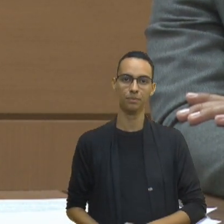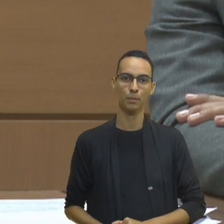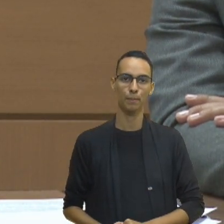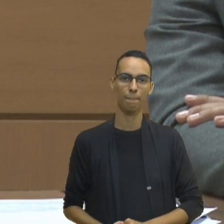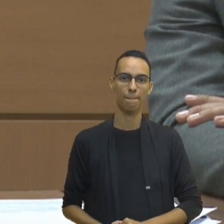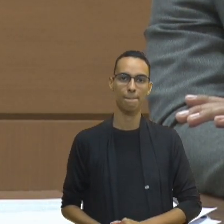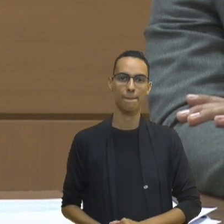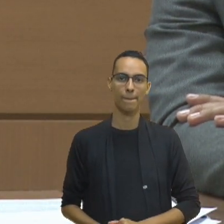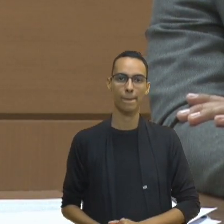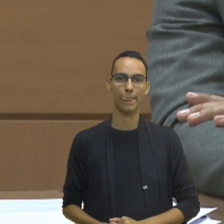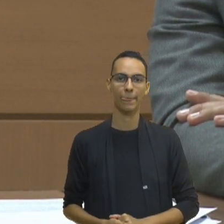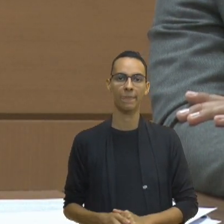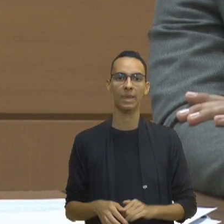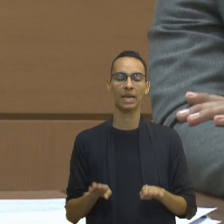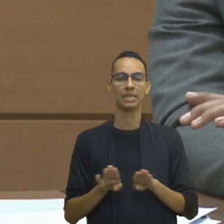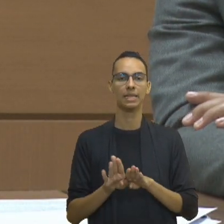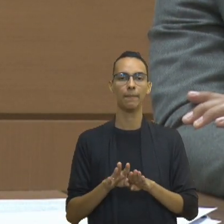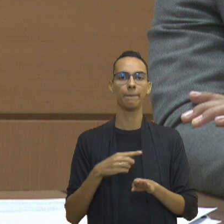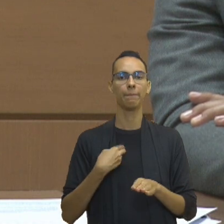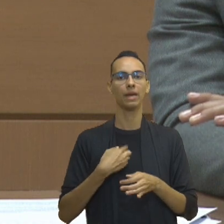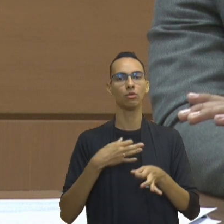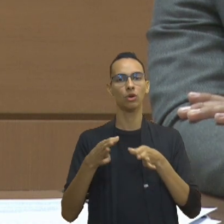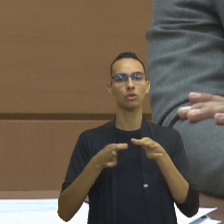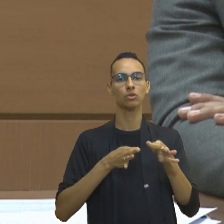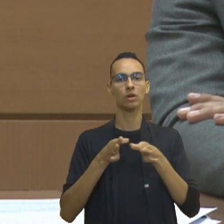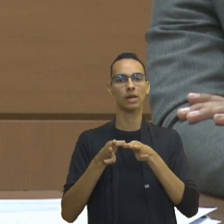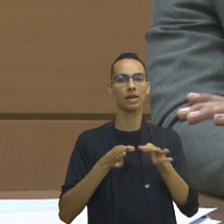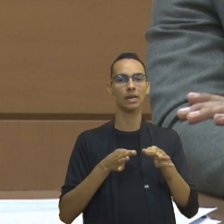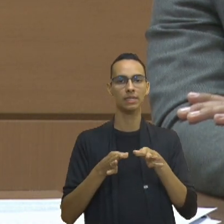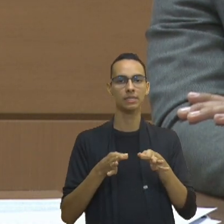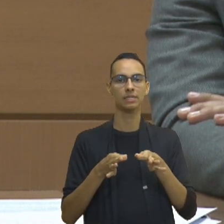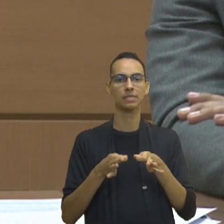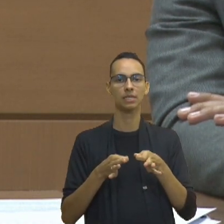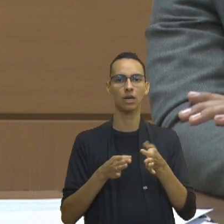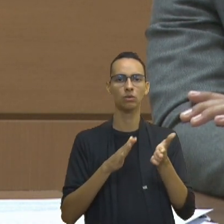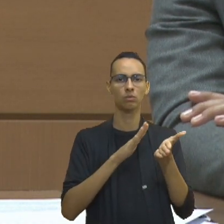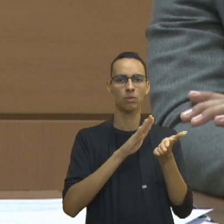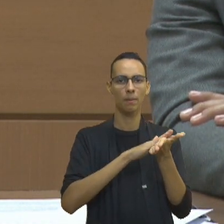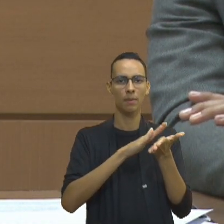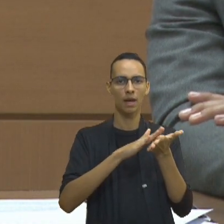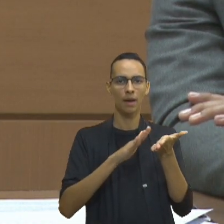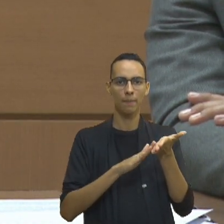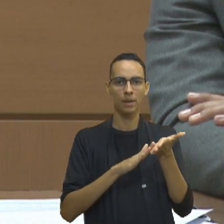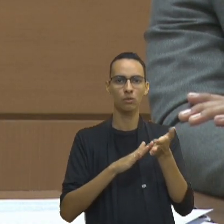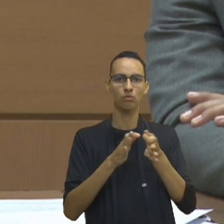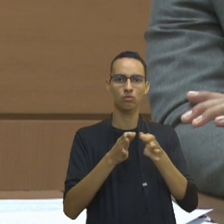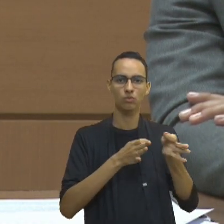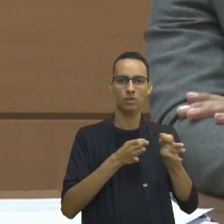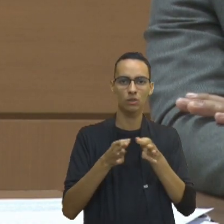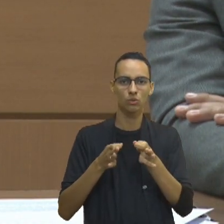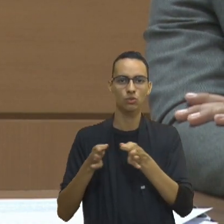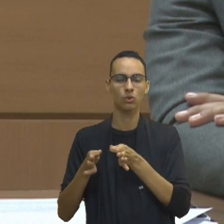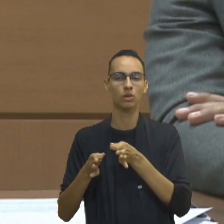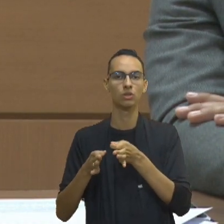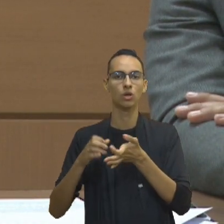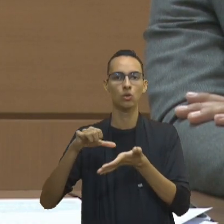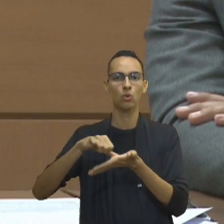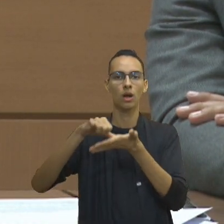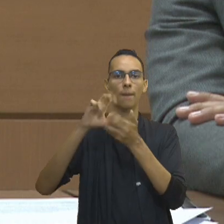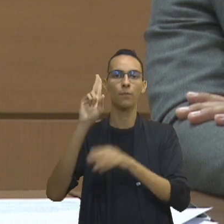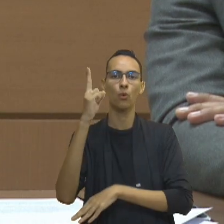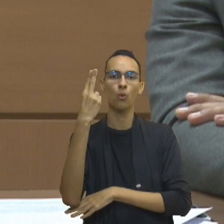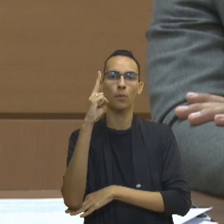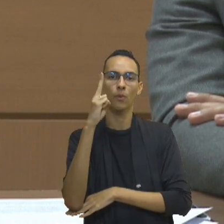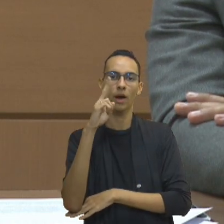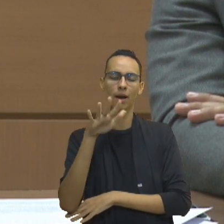estamos realizando mapeamento de áreas de trajetos dos estudantes no campus Umuarama e de áreas que necessitam